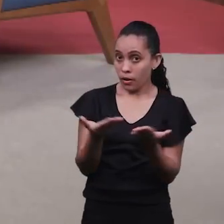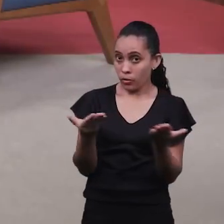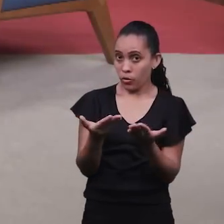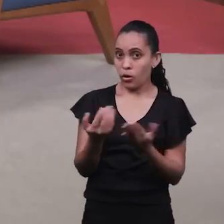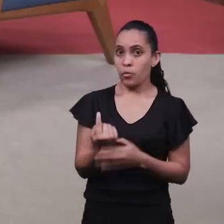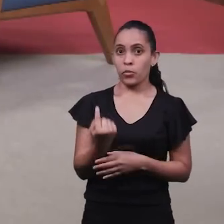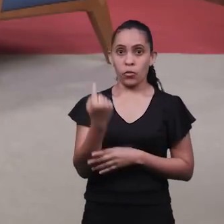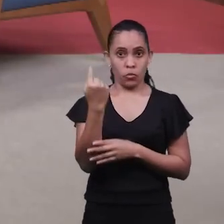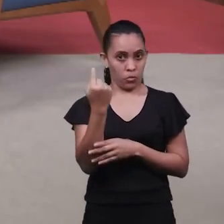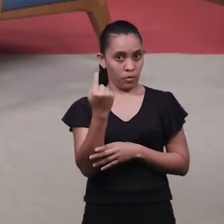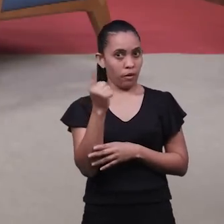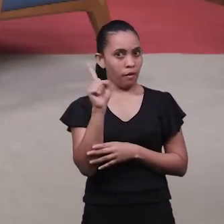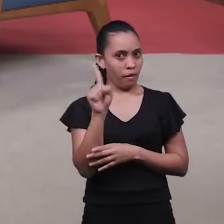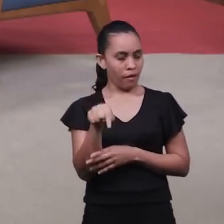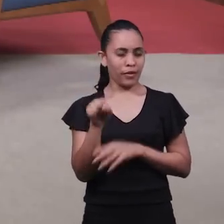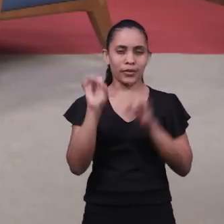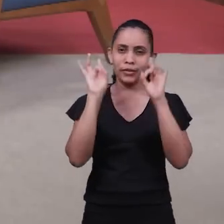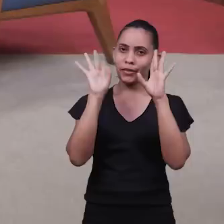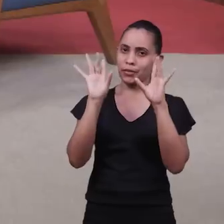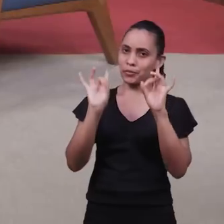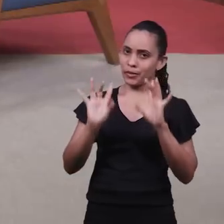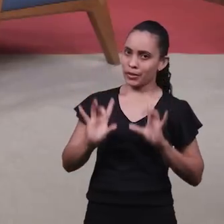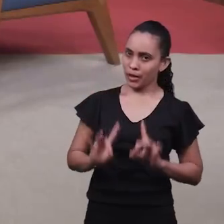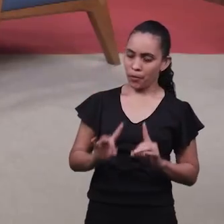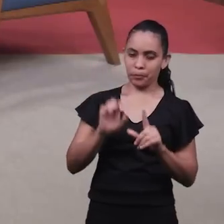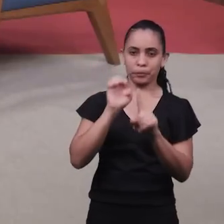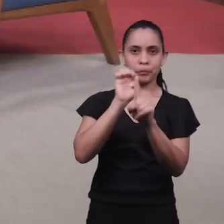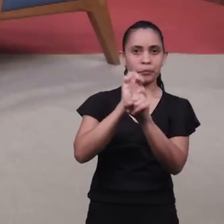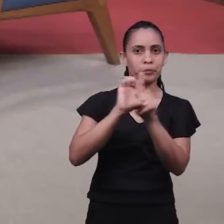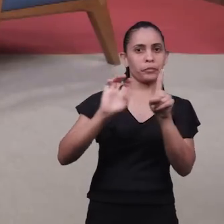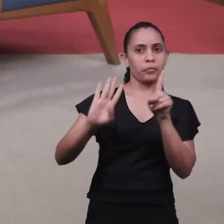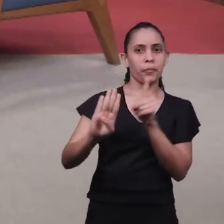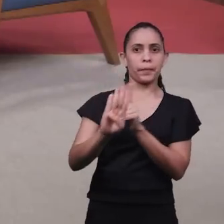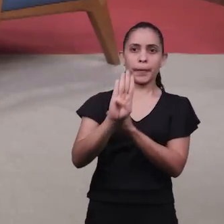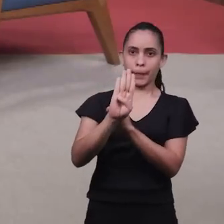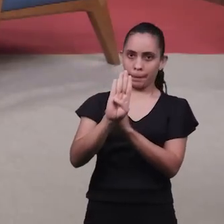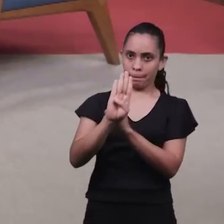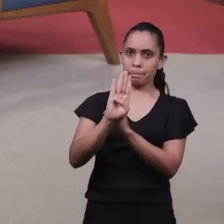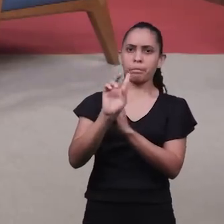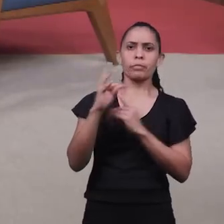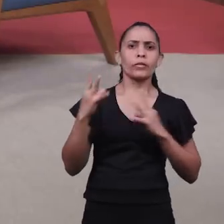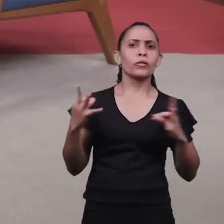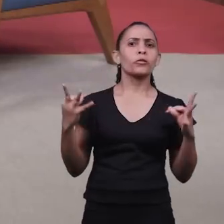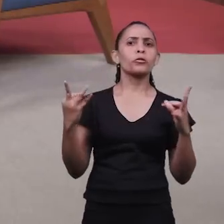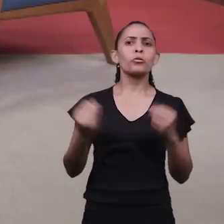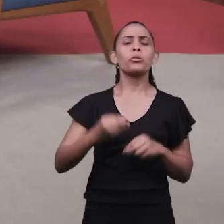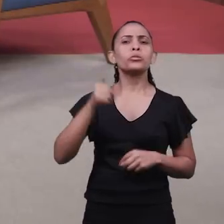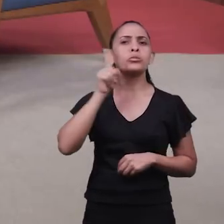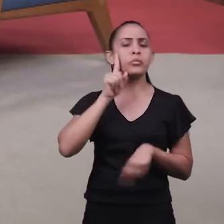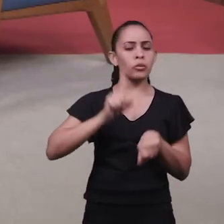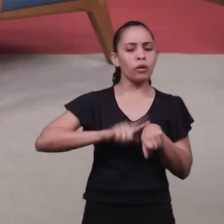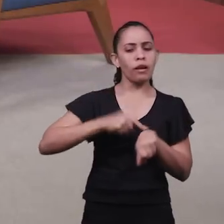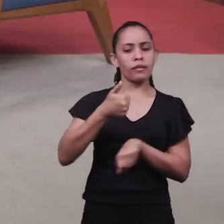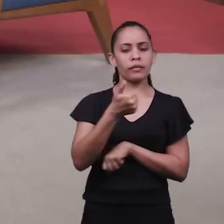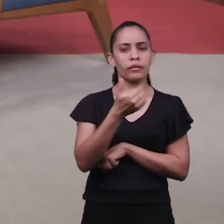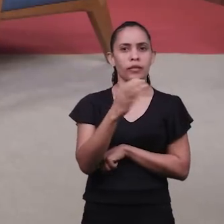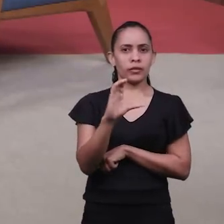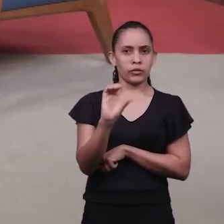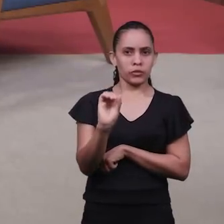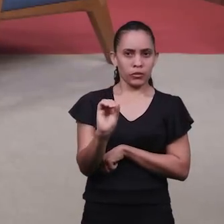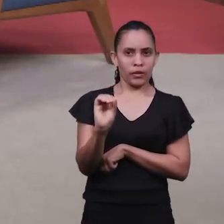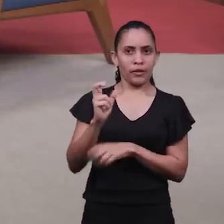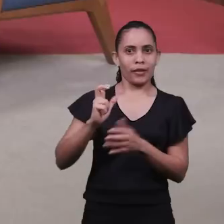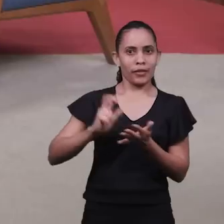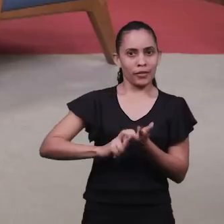uma programação. Ela é especial, a Escola Bíblica Dominical. Todos os domingos, às 10 horas da